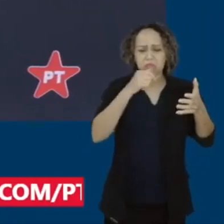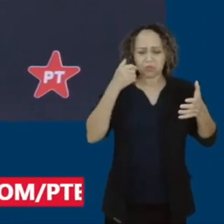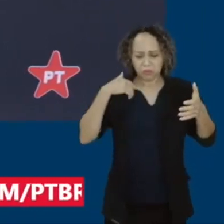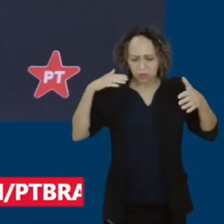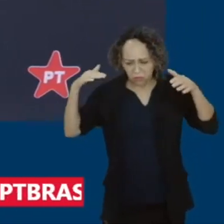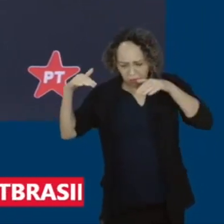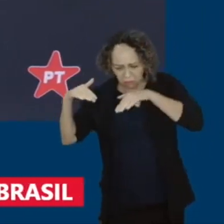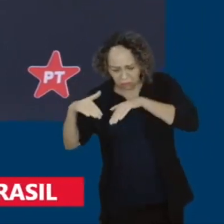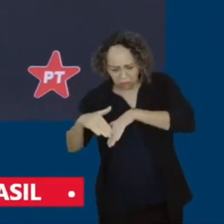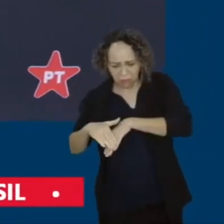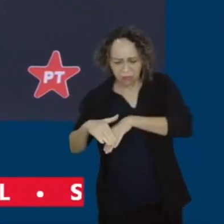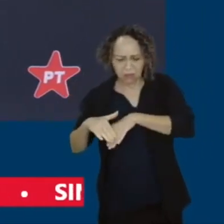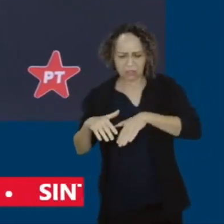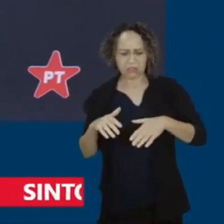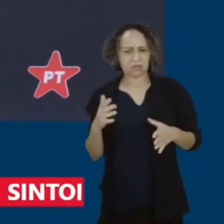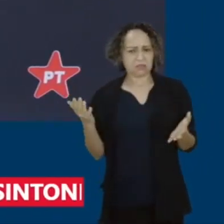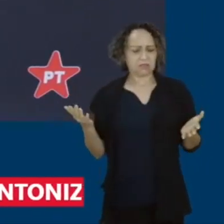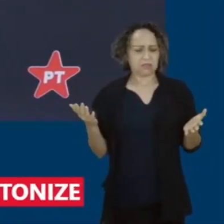Desde